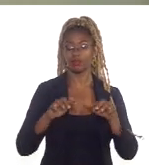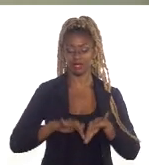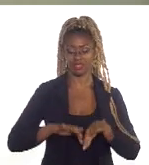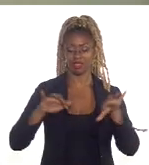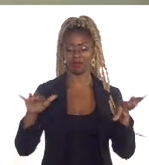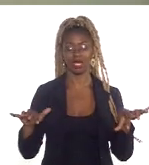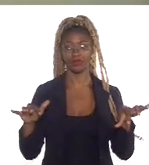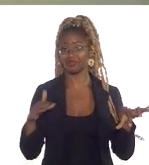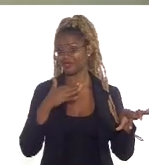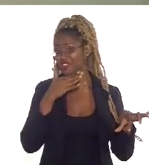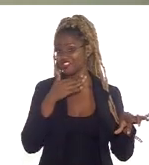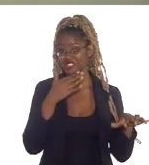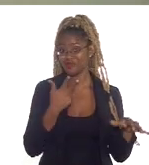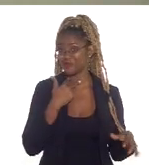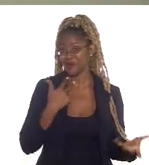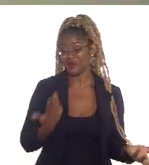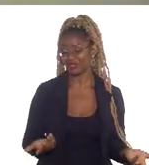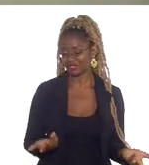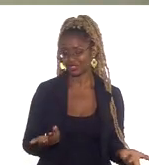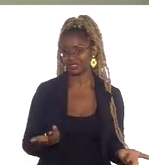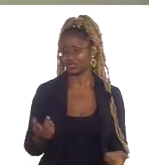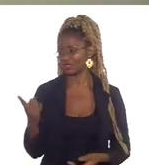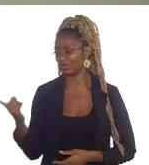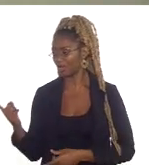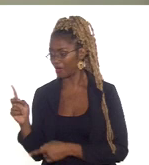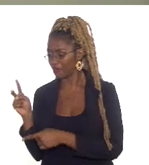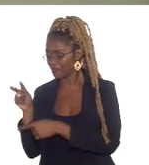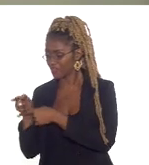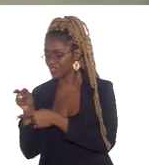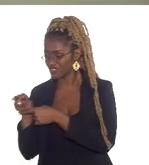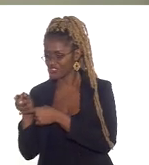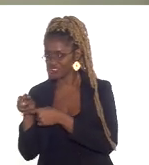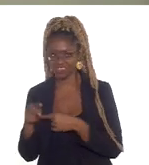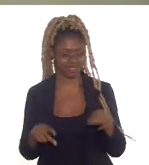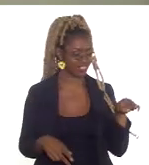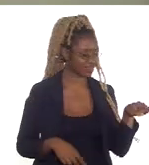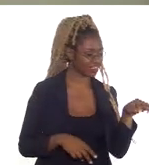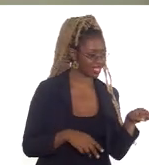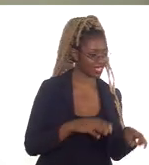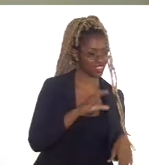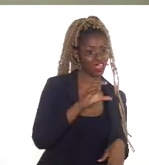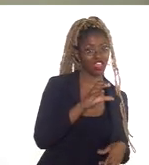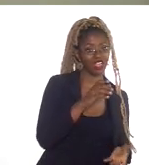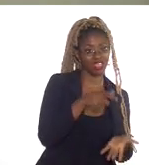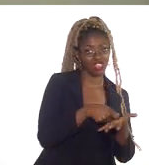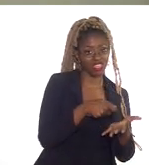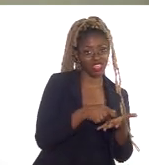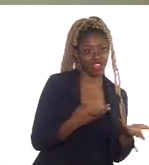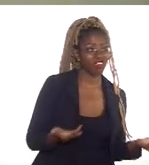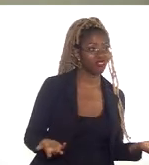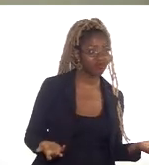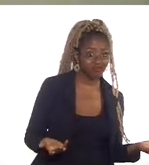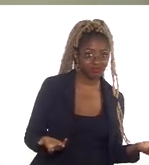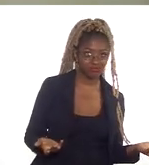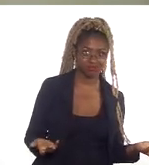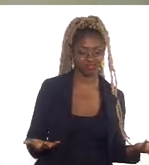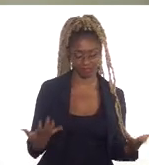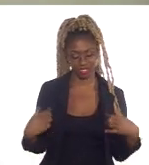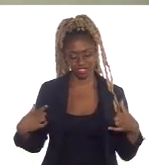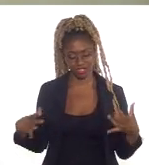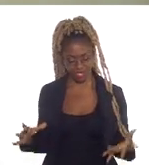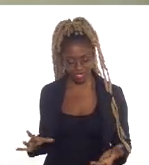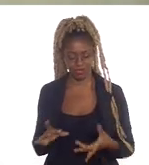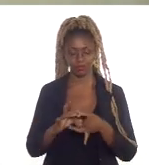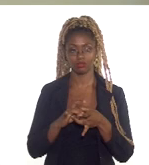separado. Se um fiscaliza e o outro cobra, tem que andar de mão dada. Então, eu não vejo por que